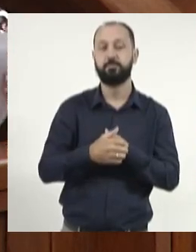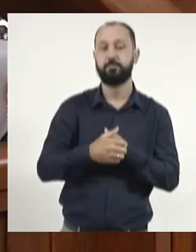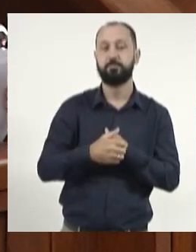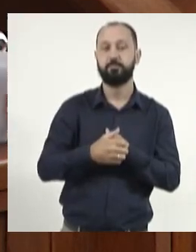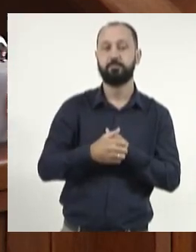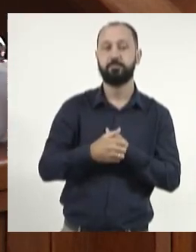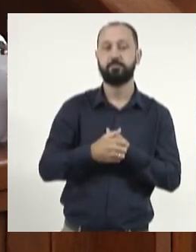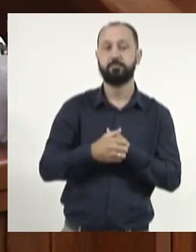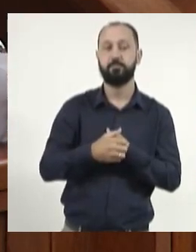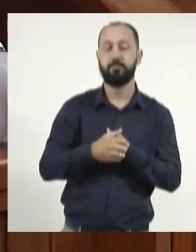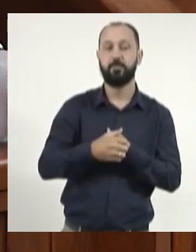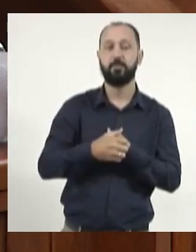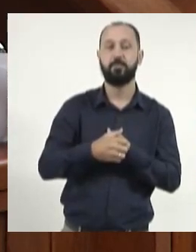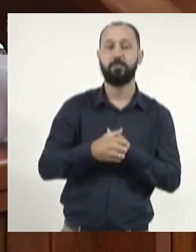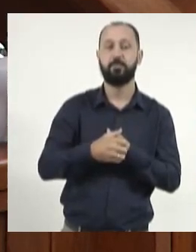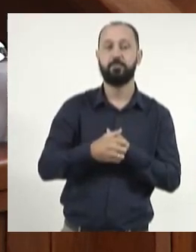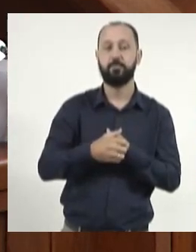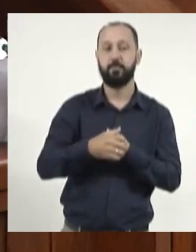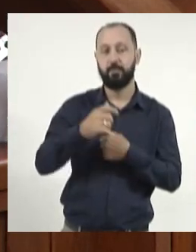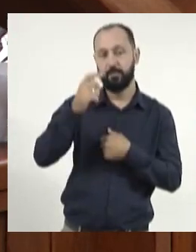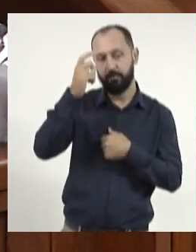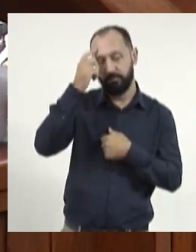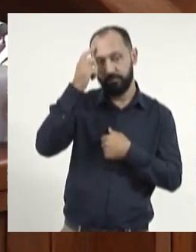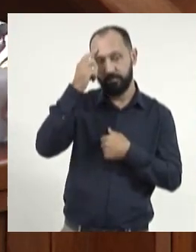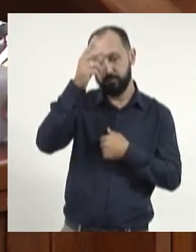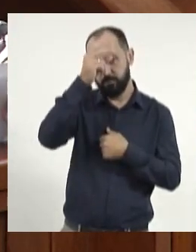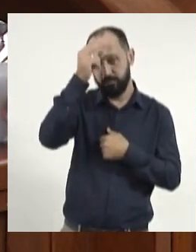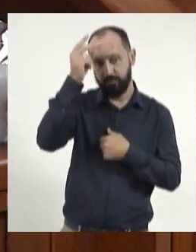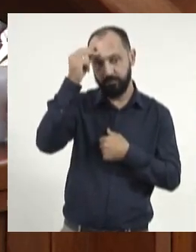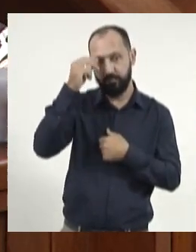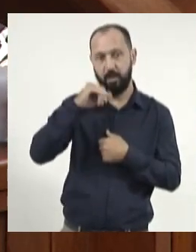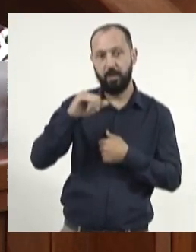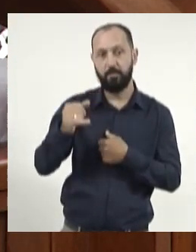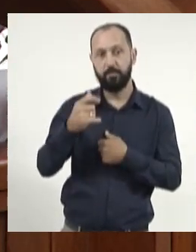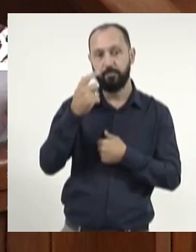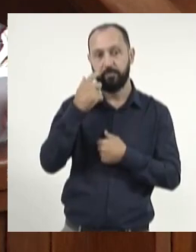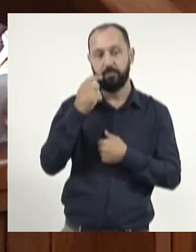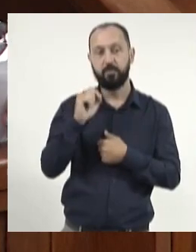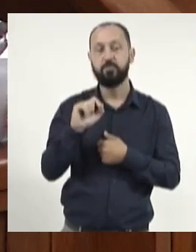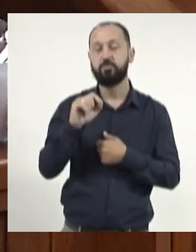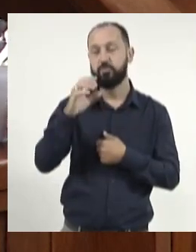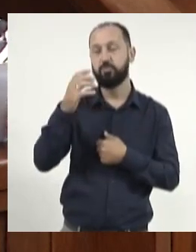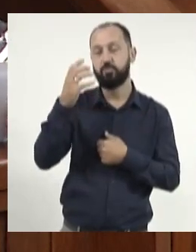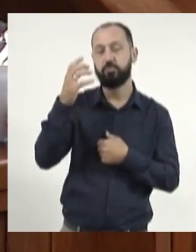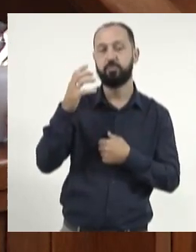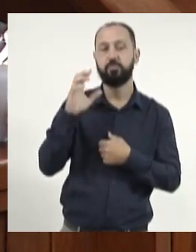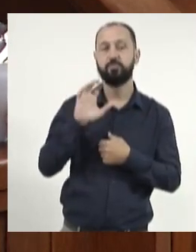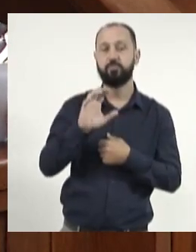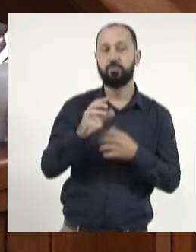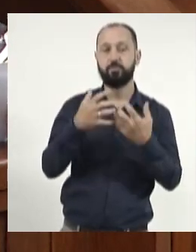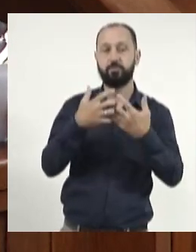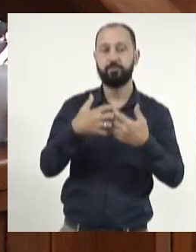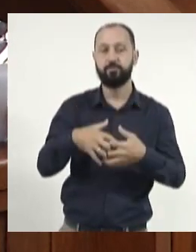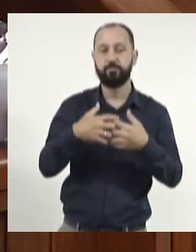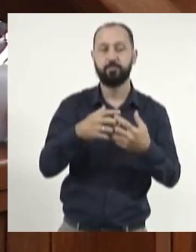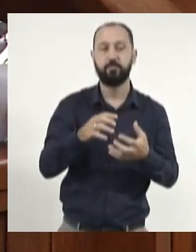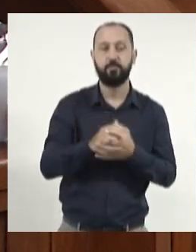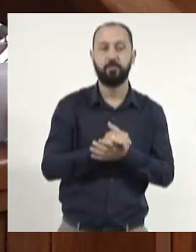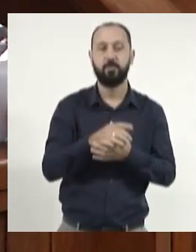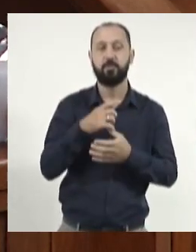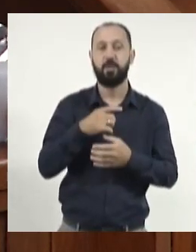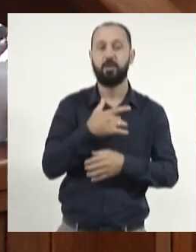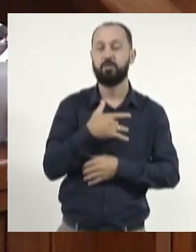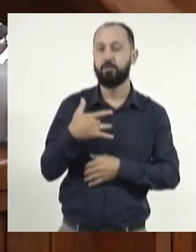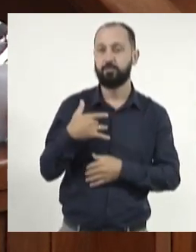considerando que, para verificar se a Prefeitura de Dourados está aproveitando de uma maneira racional e adequada os recursos públicos destinados